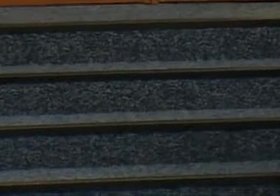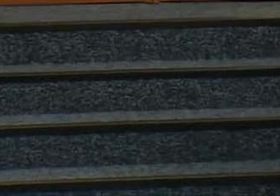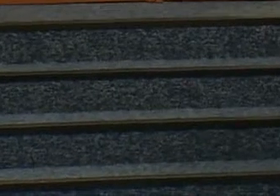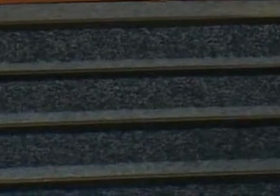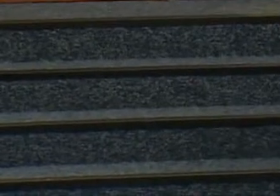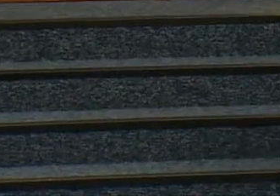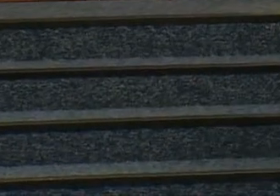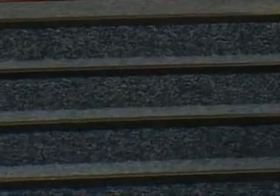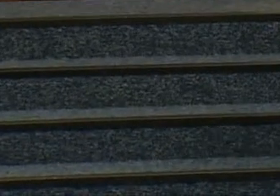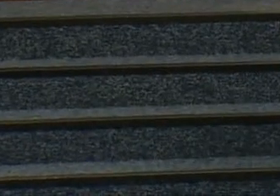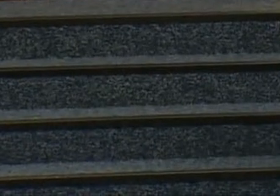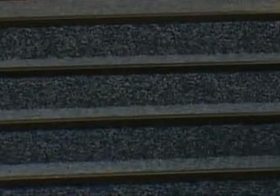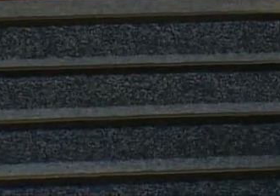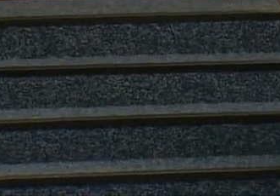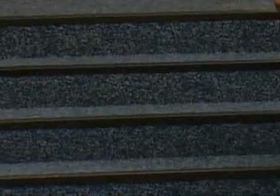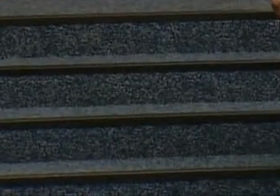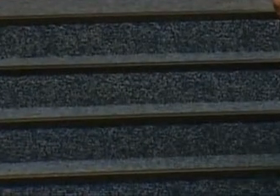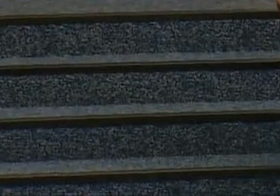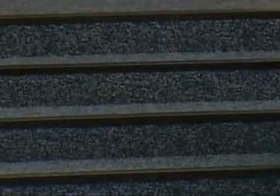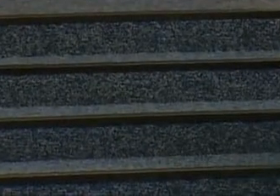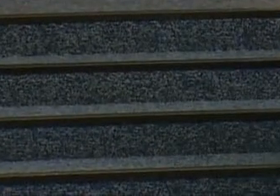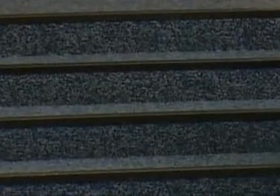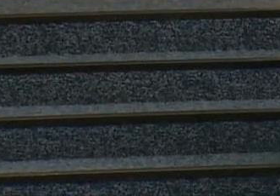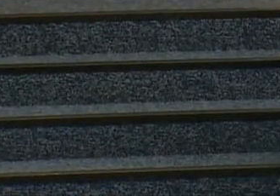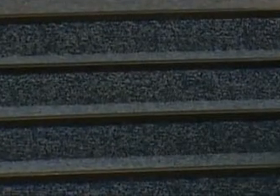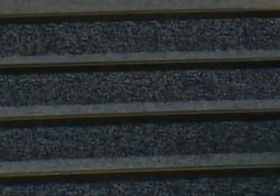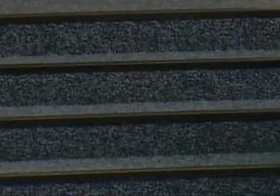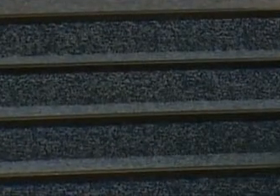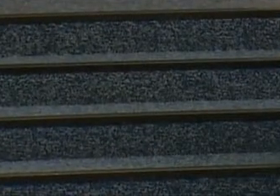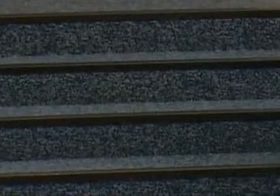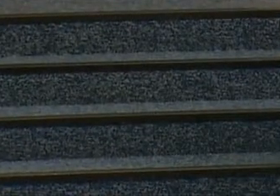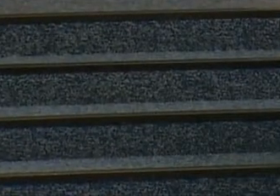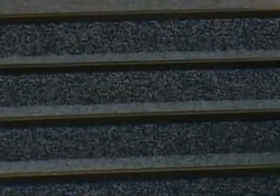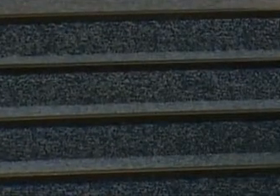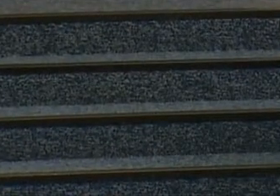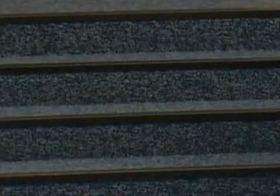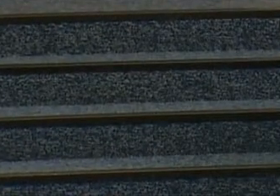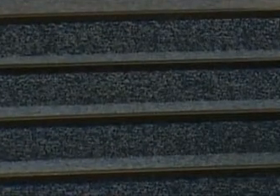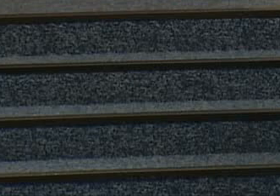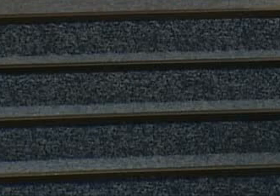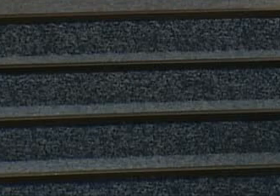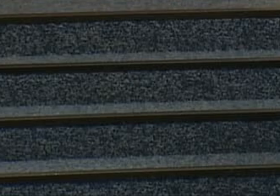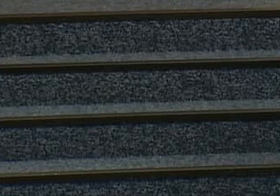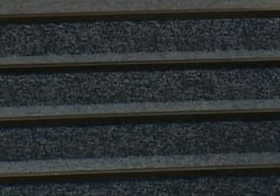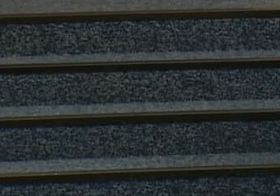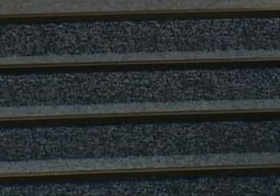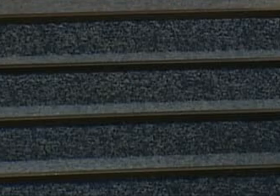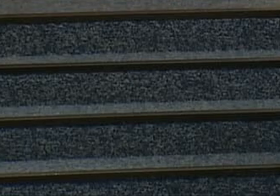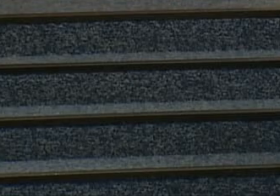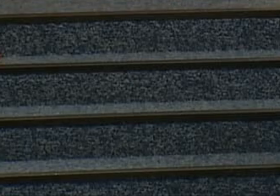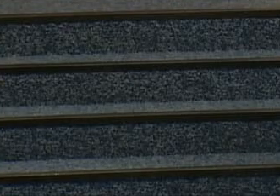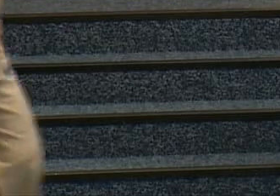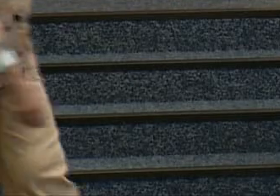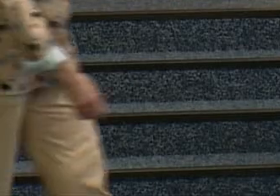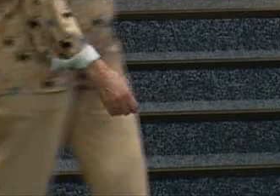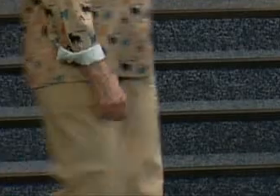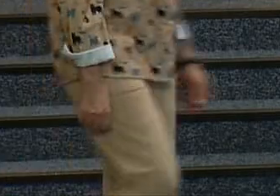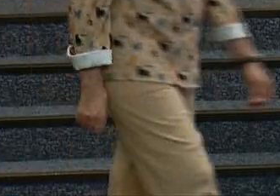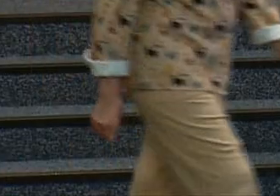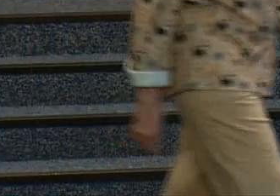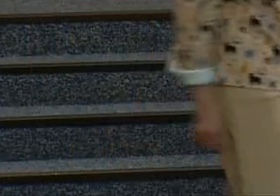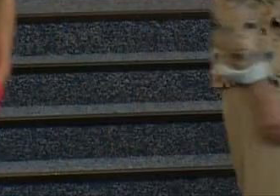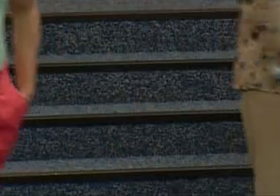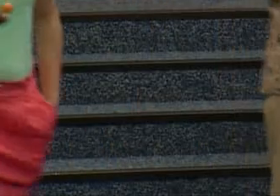Reinaldo Galhardo, que recebeu a sua homenagem. É um amigo, um jornalista aí que realmente faz boas matérias aqui da Câmara Municipal de